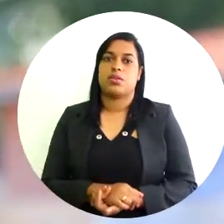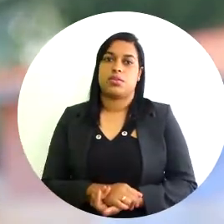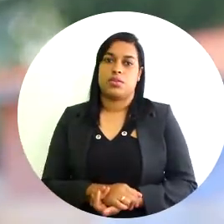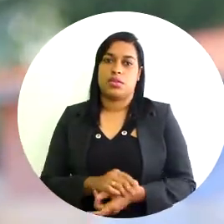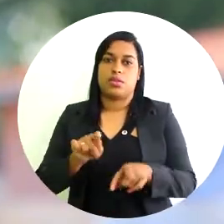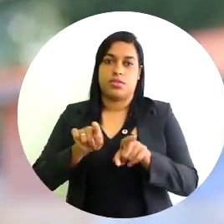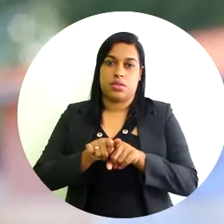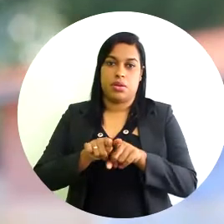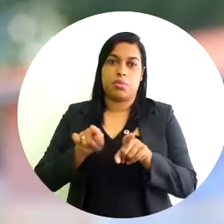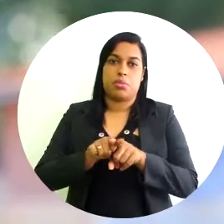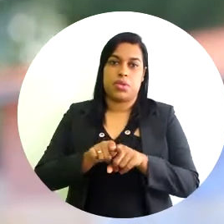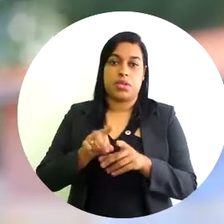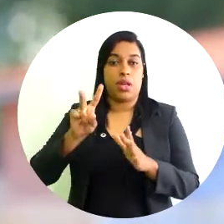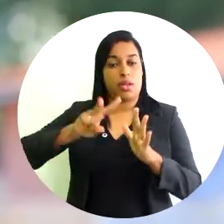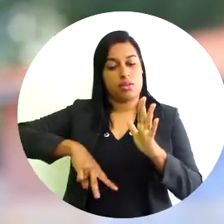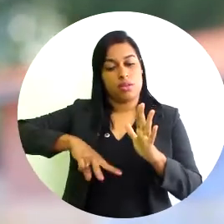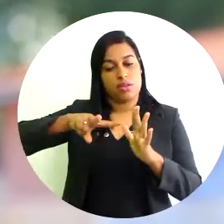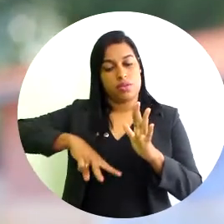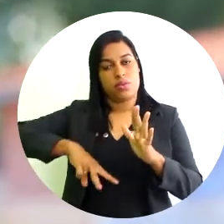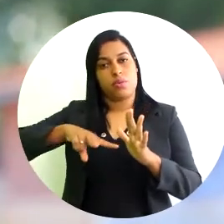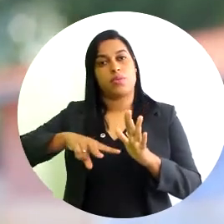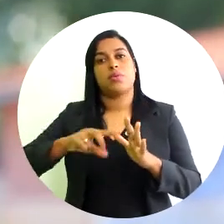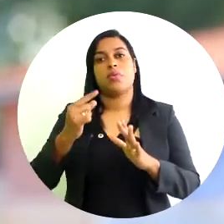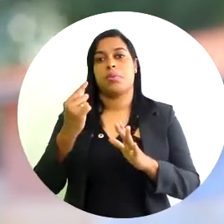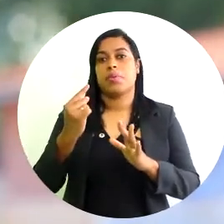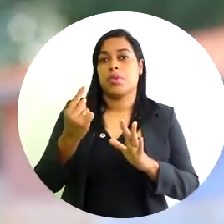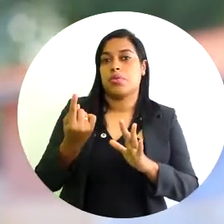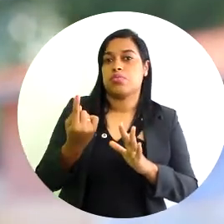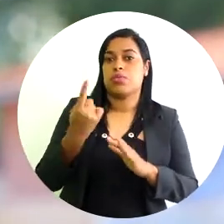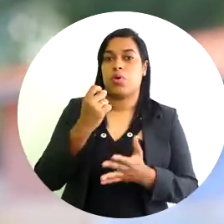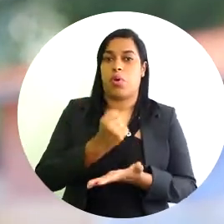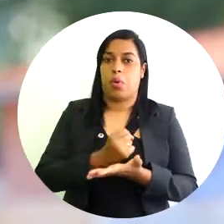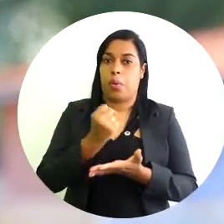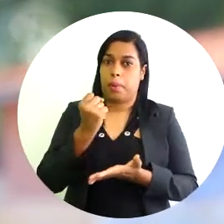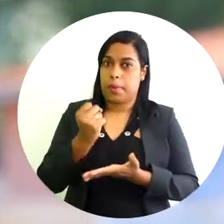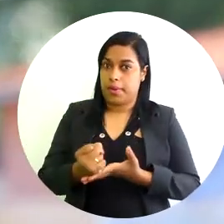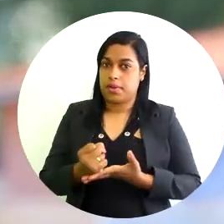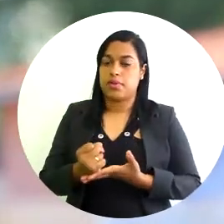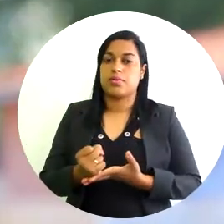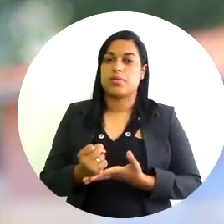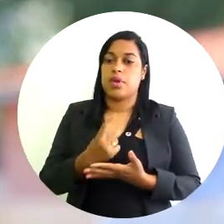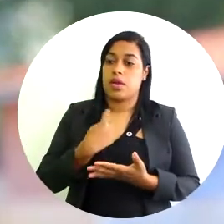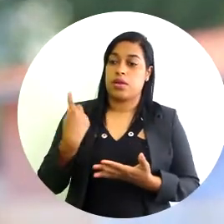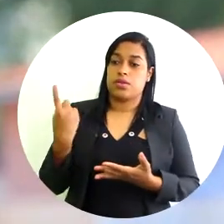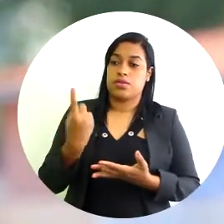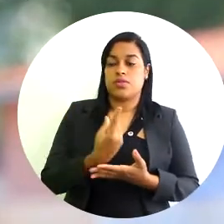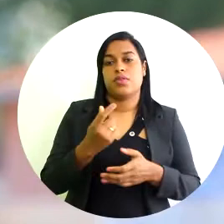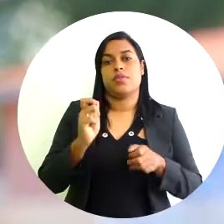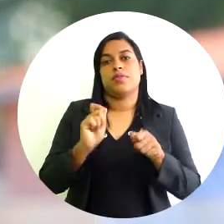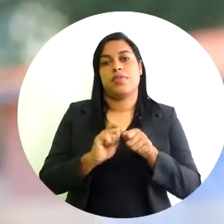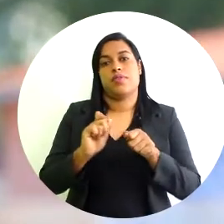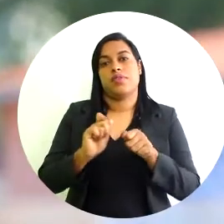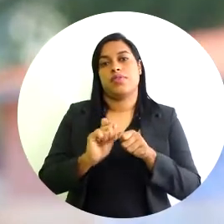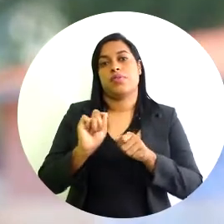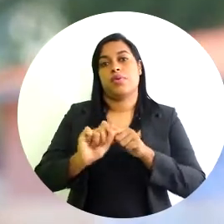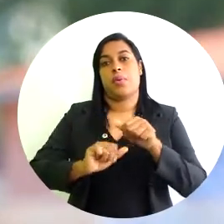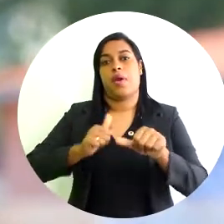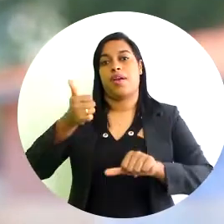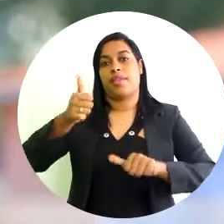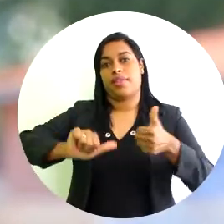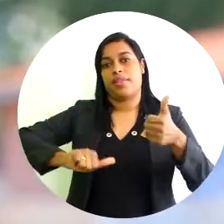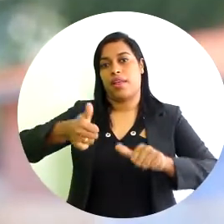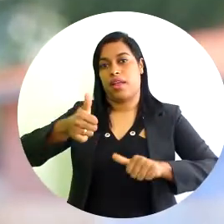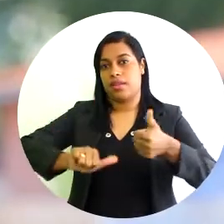né, a leitura direcionada para determinados pontos do documento, a gente vai fazer uma análise,